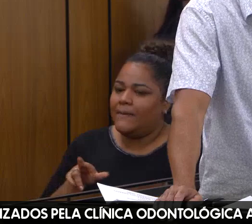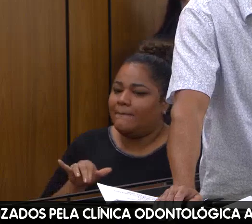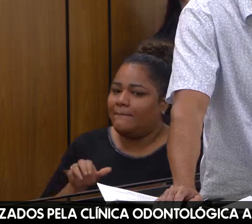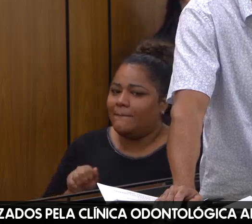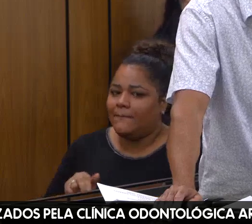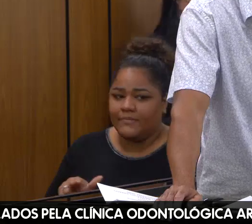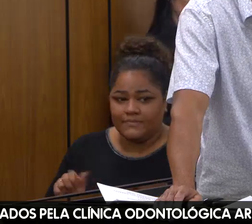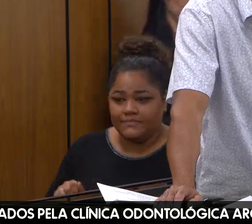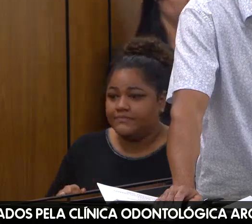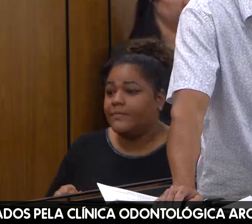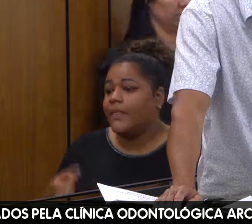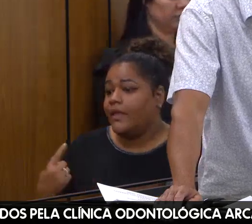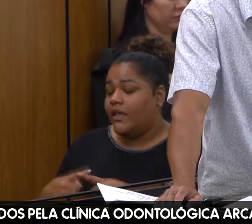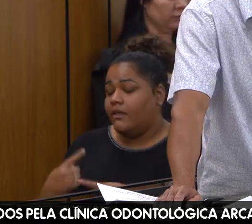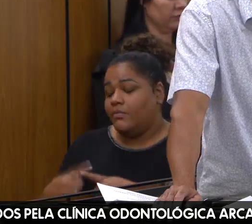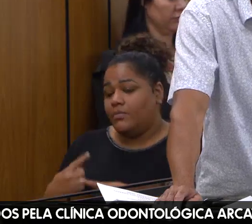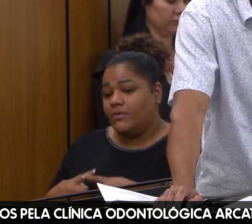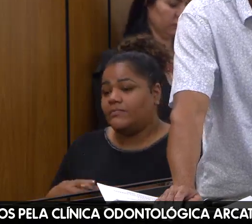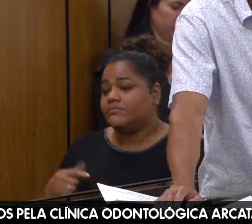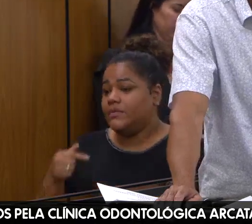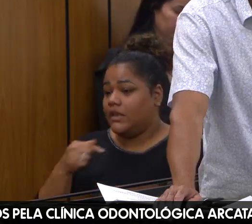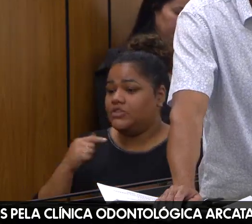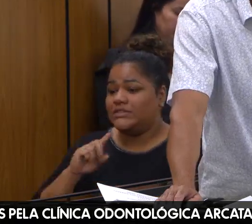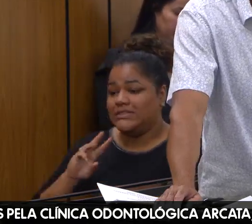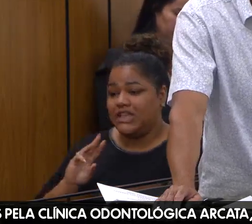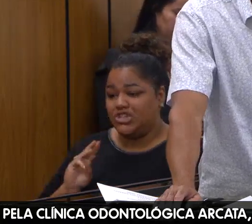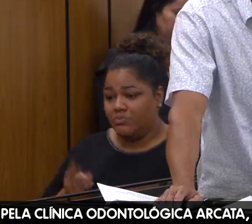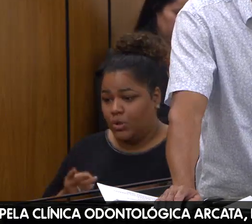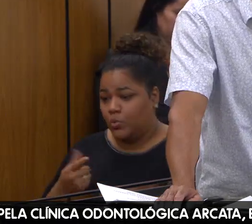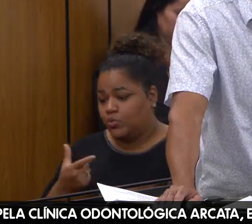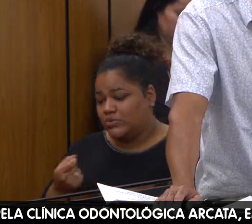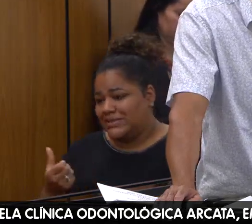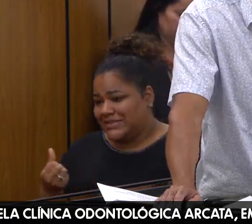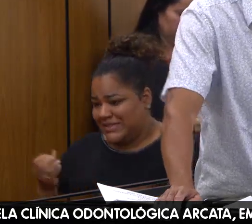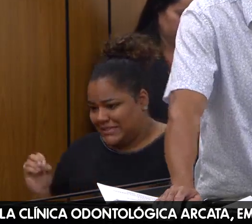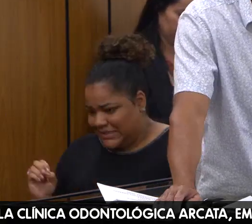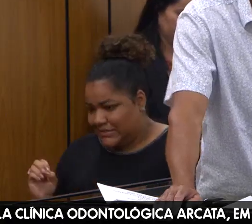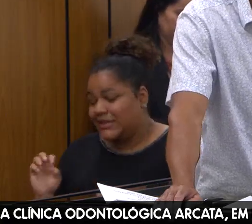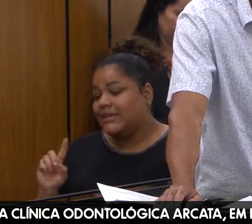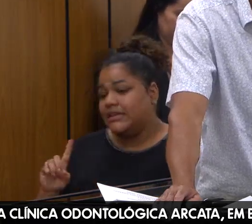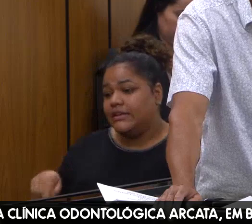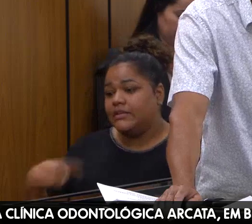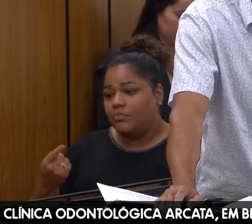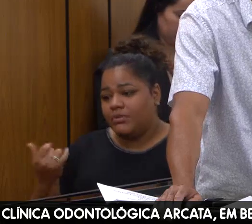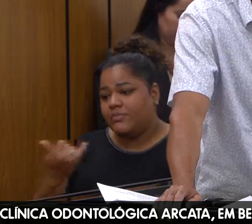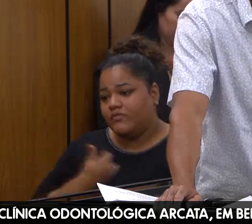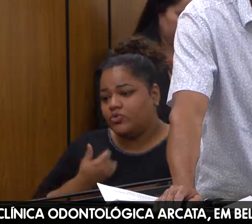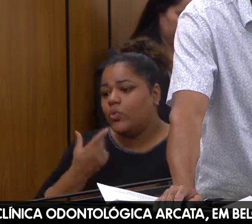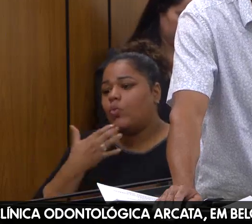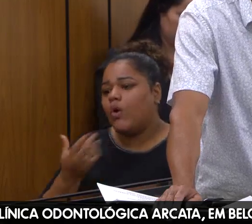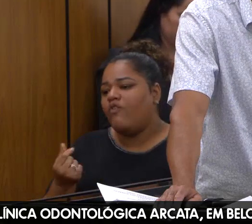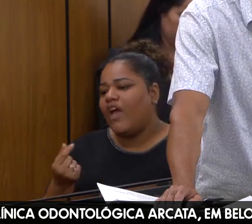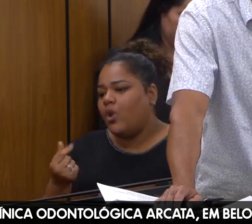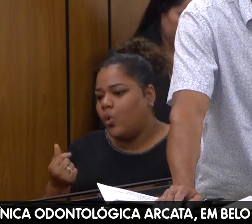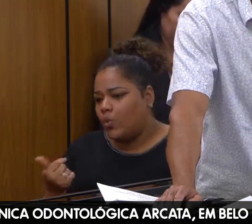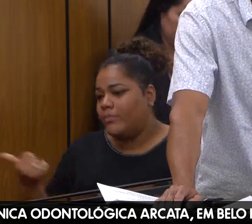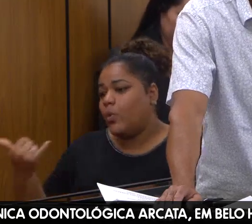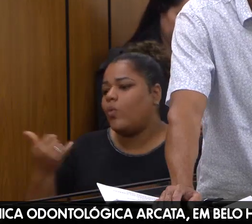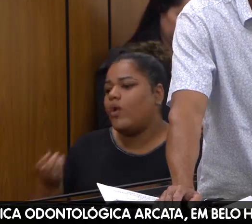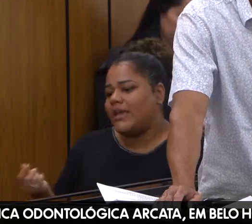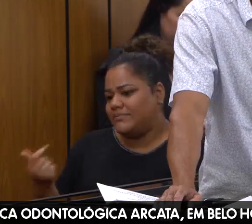era 7.7.260 e passou o valor para mim receber pelo Paulo Henrique que ele vai ter que me pagar